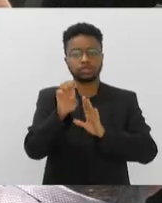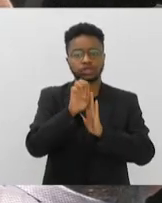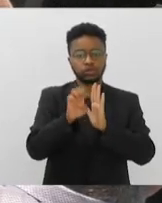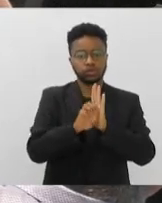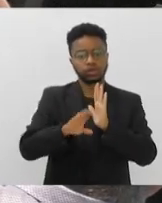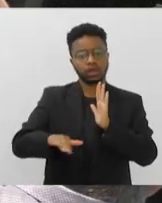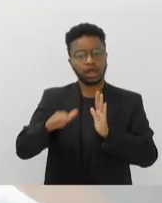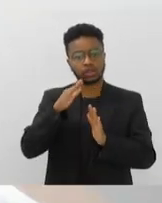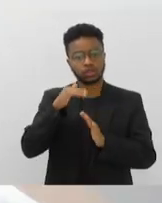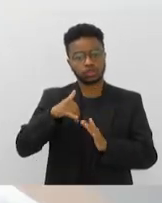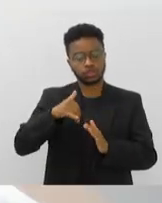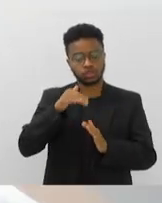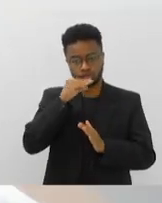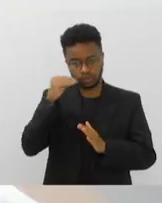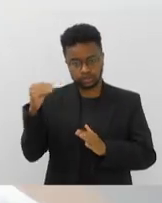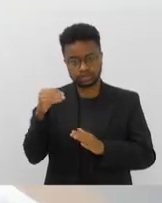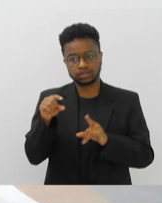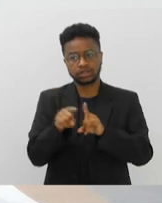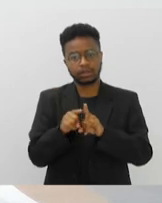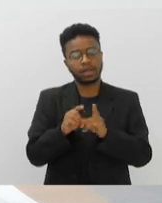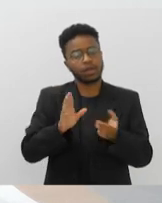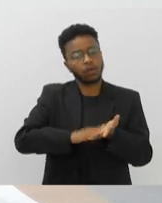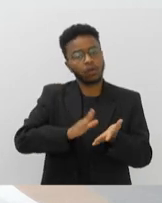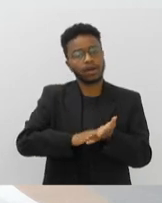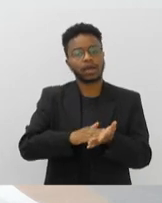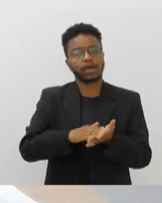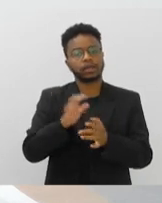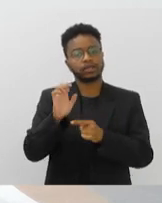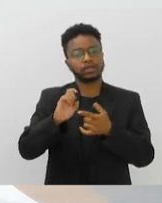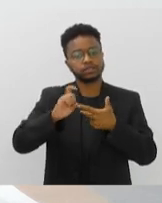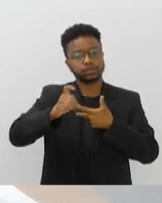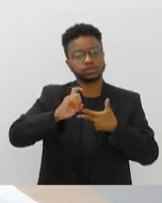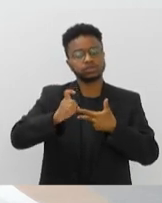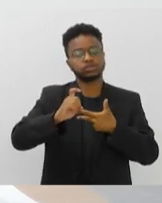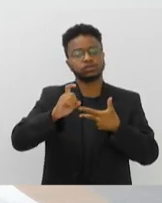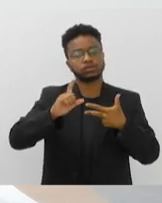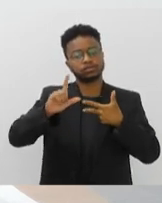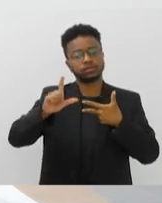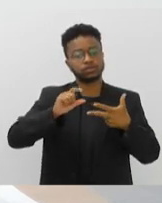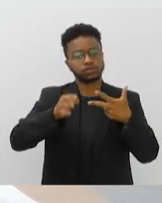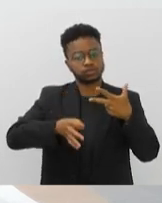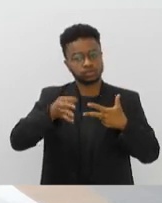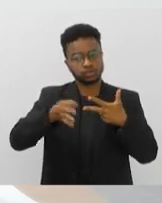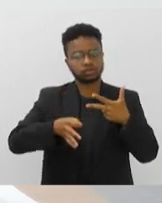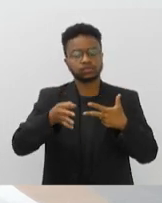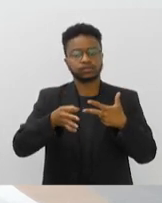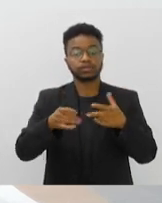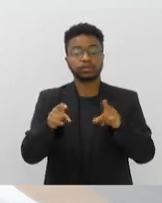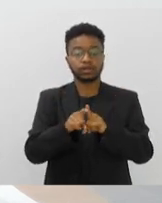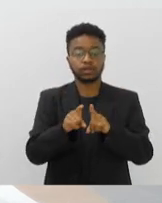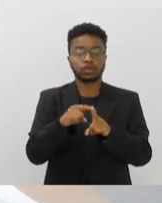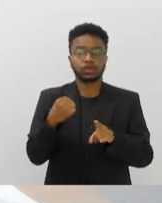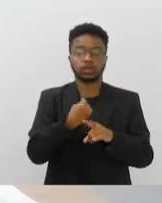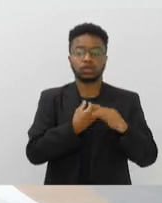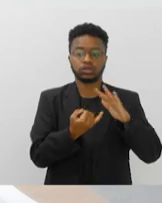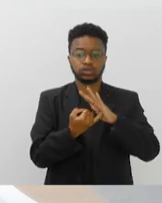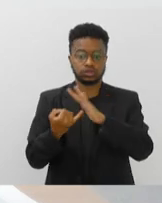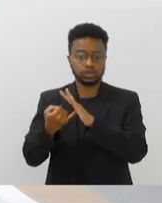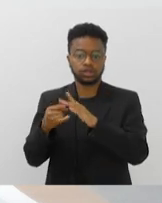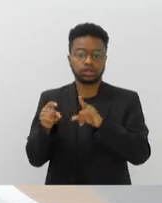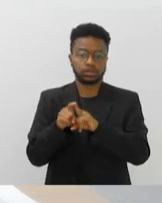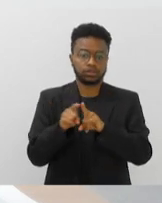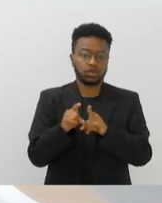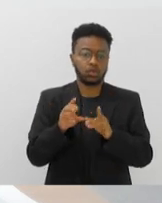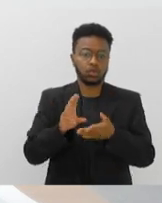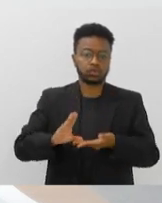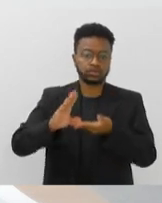dos poderes executivo do Legislativo do Judiciário a sua responsabilidade e nossa de instituições e de órgãos como conselho de que